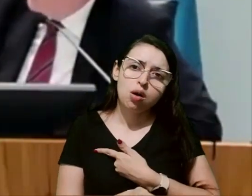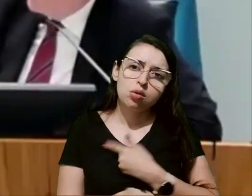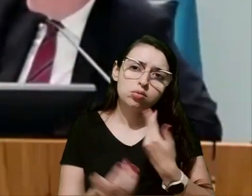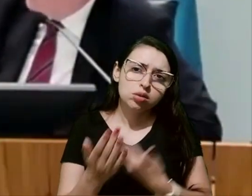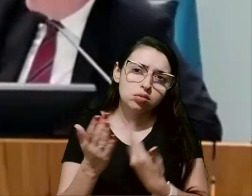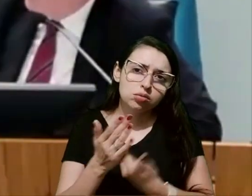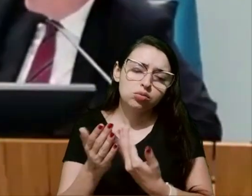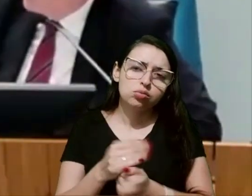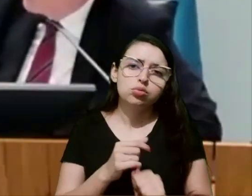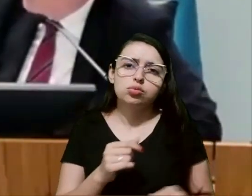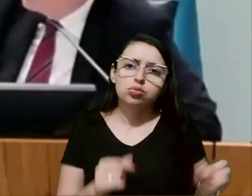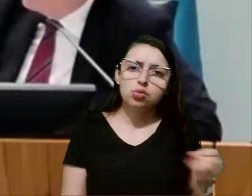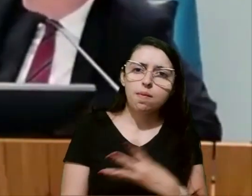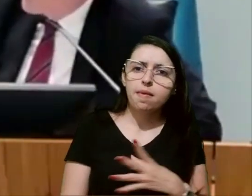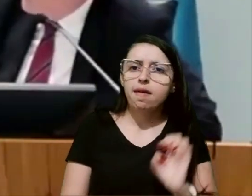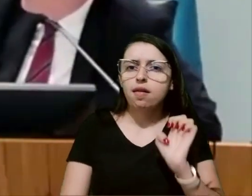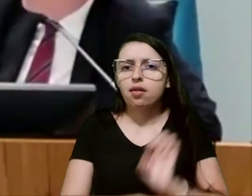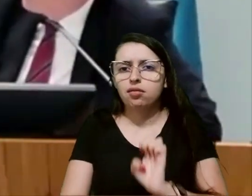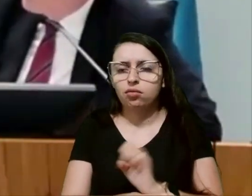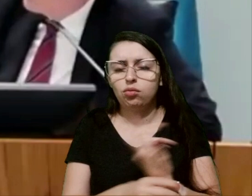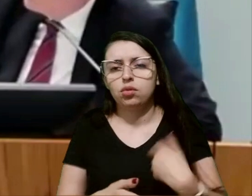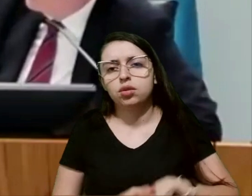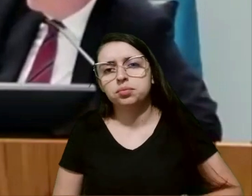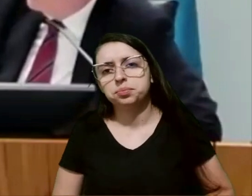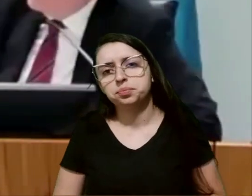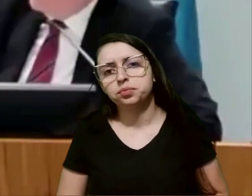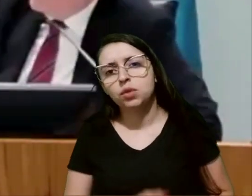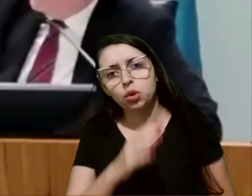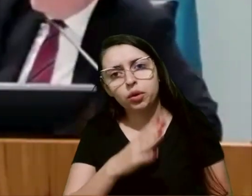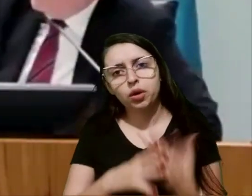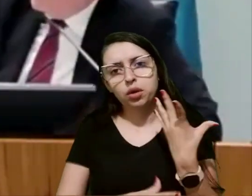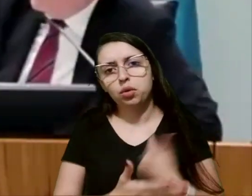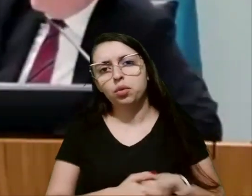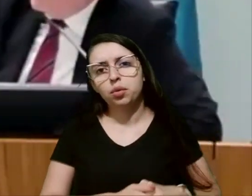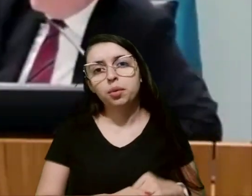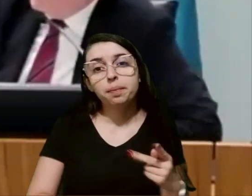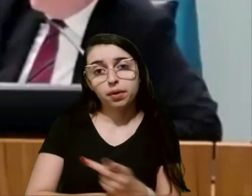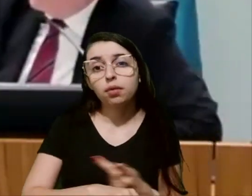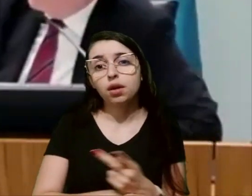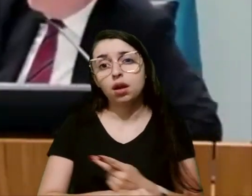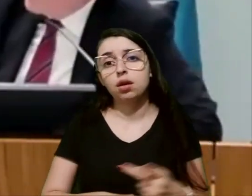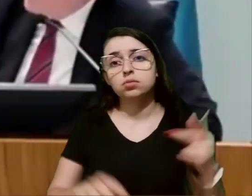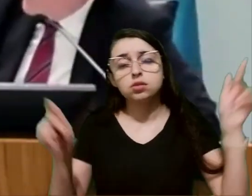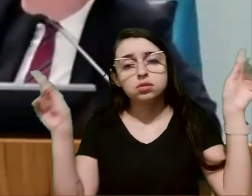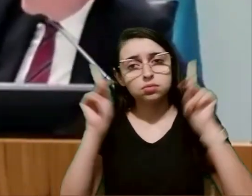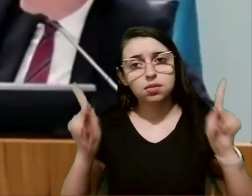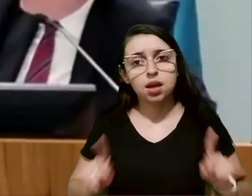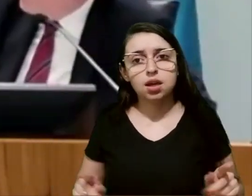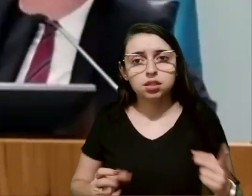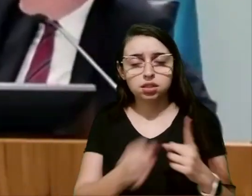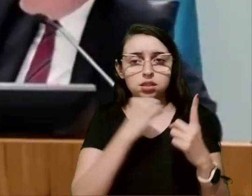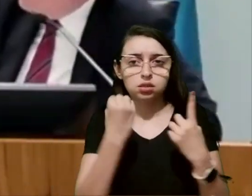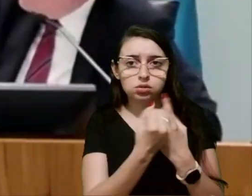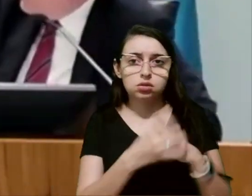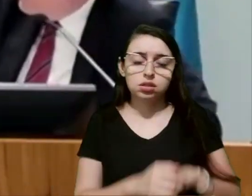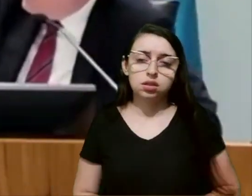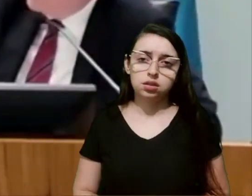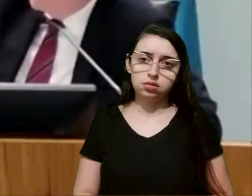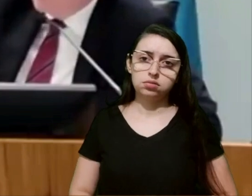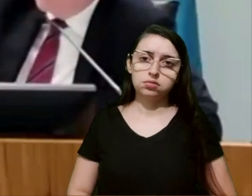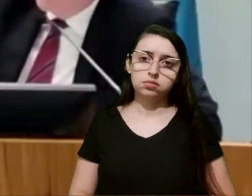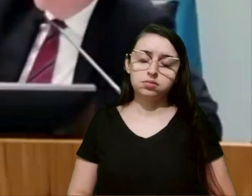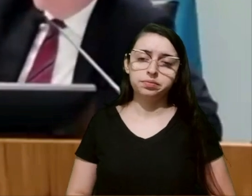temos, né, do estudo do Estado moderno, como surgiu, o que se busca é a paz social, né?